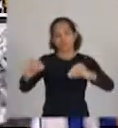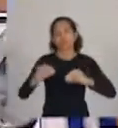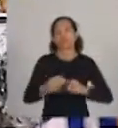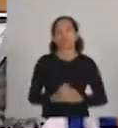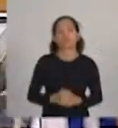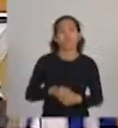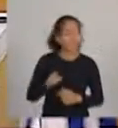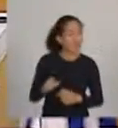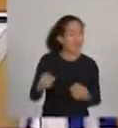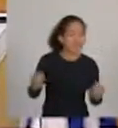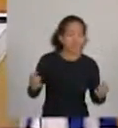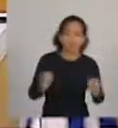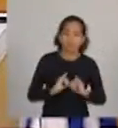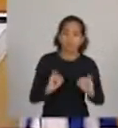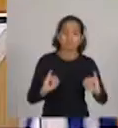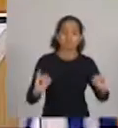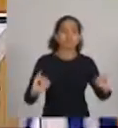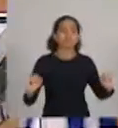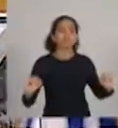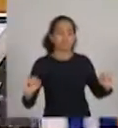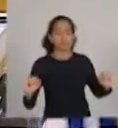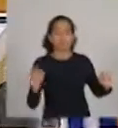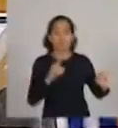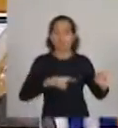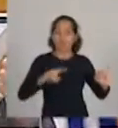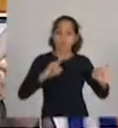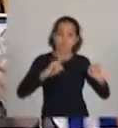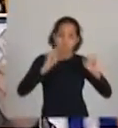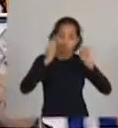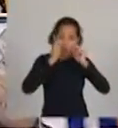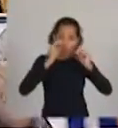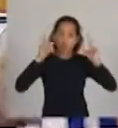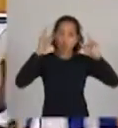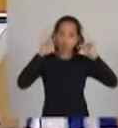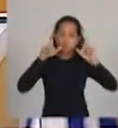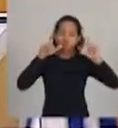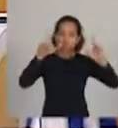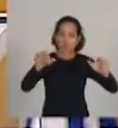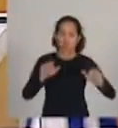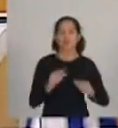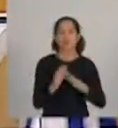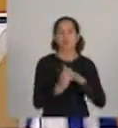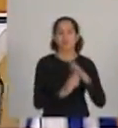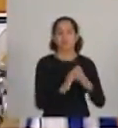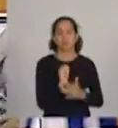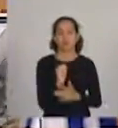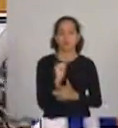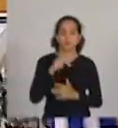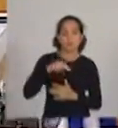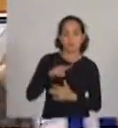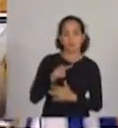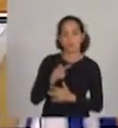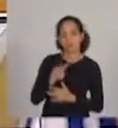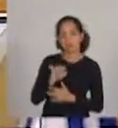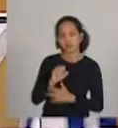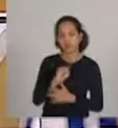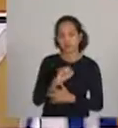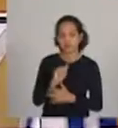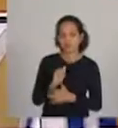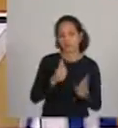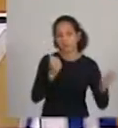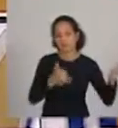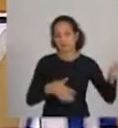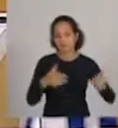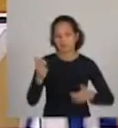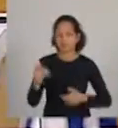que noticia esse alerta que foi feito da Anvisa no Espírito Santo, que eu quero trazer com essa